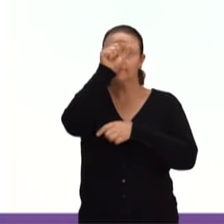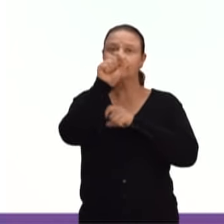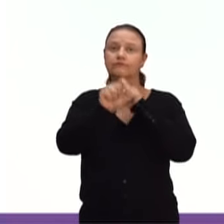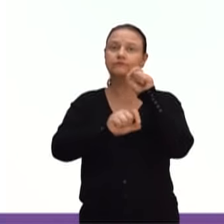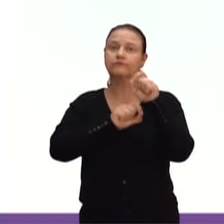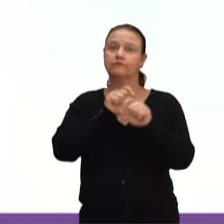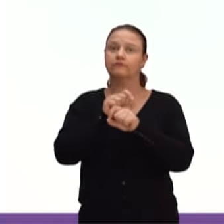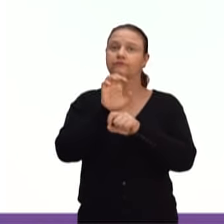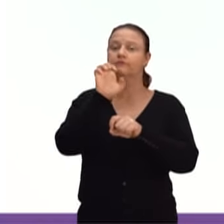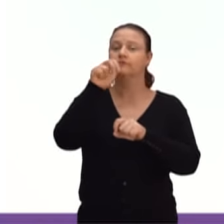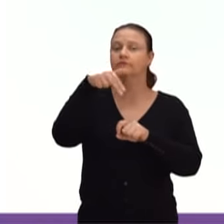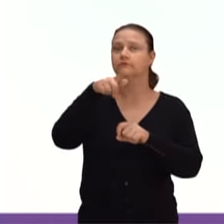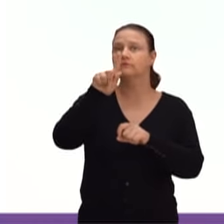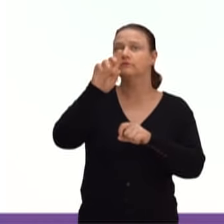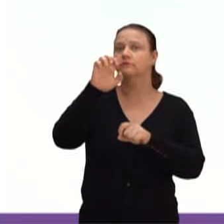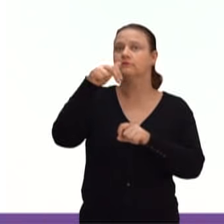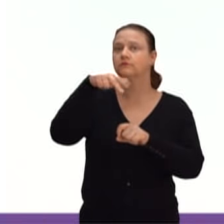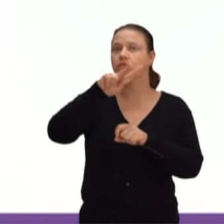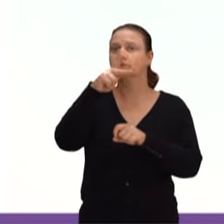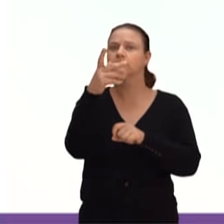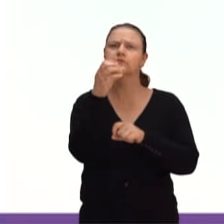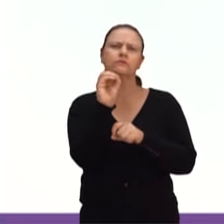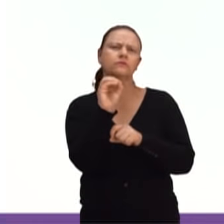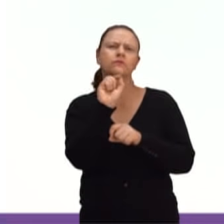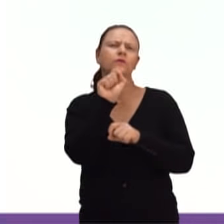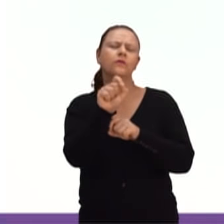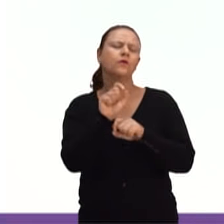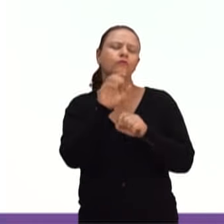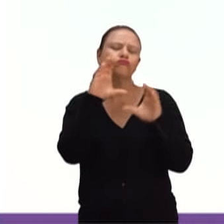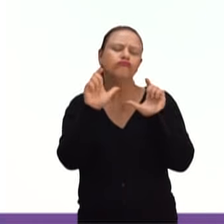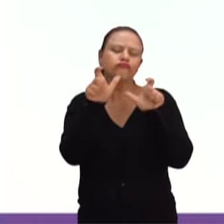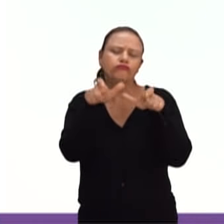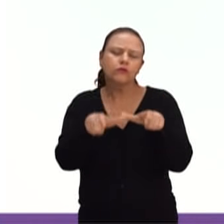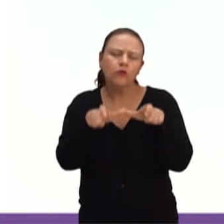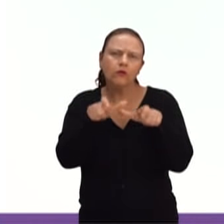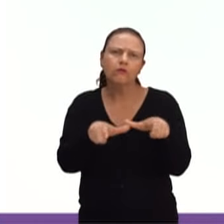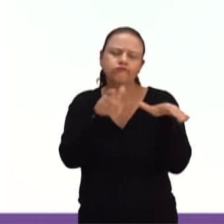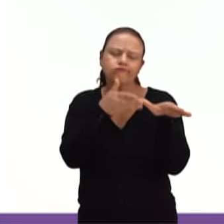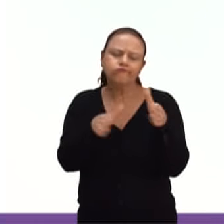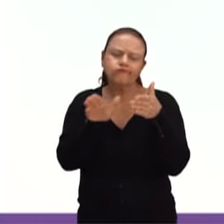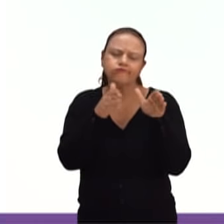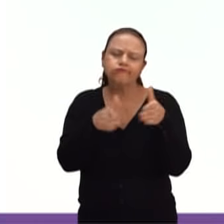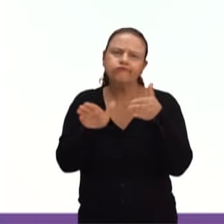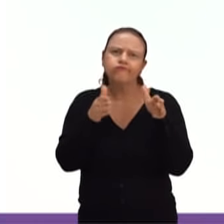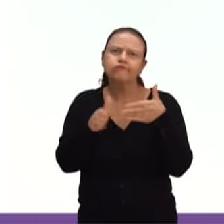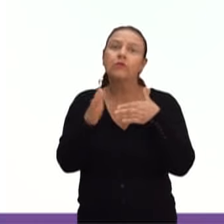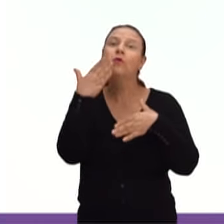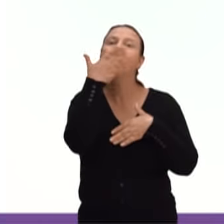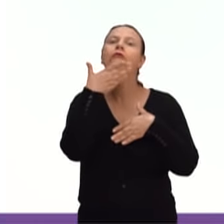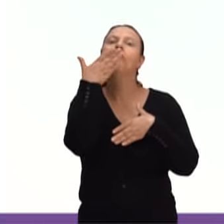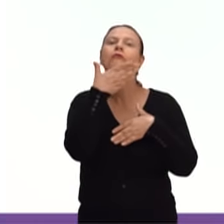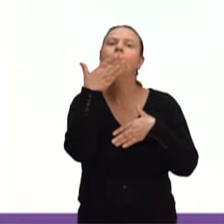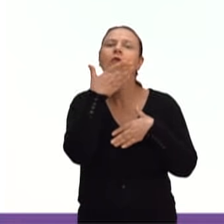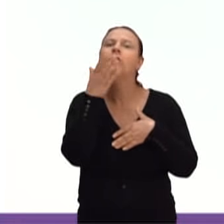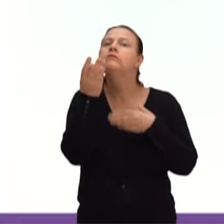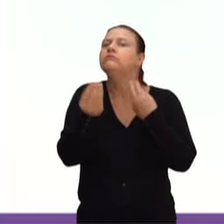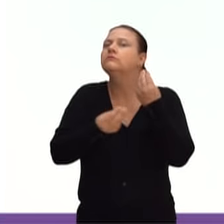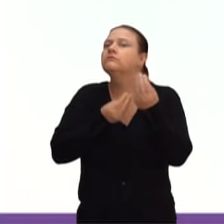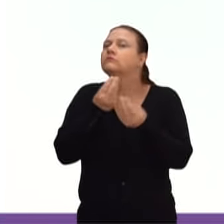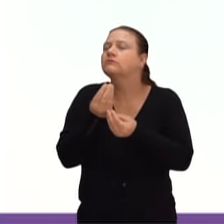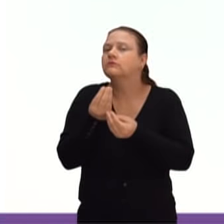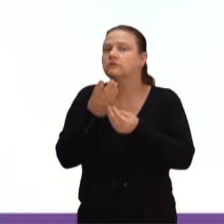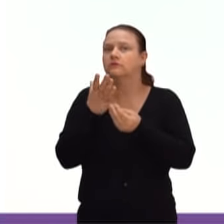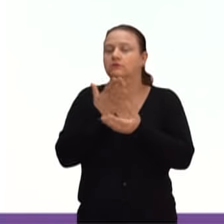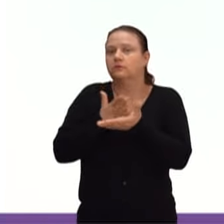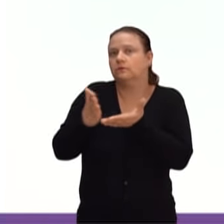o engenho é a unidade produtiva do açúcar. É no engenho que se fabricava o açúcar. O engenho, ele